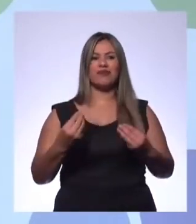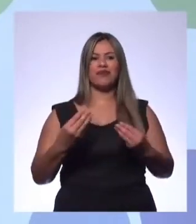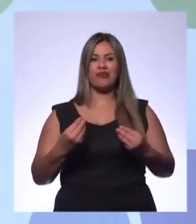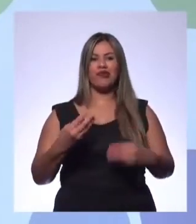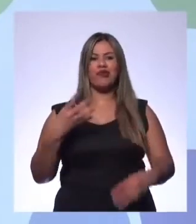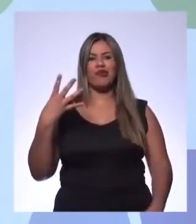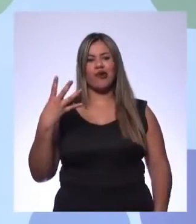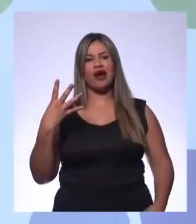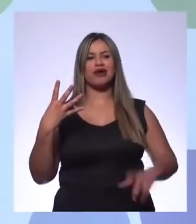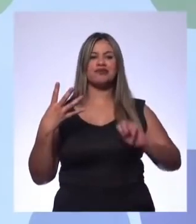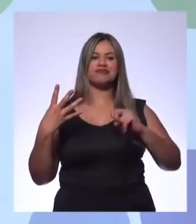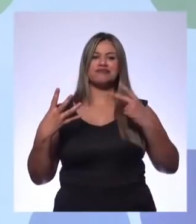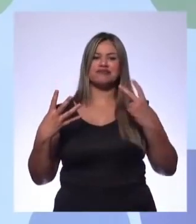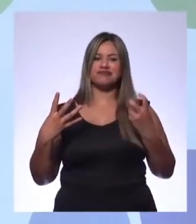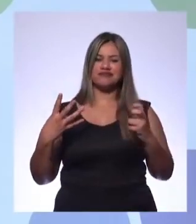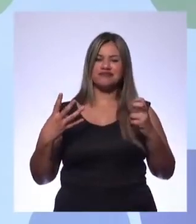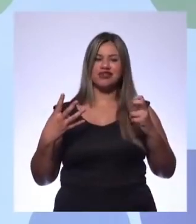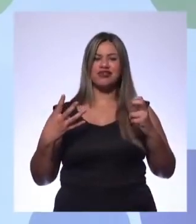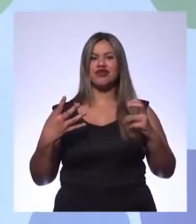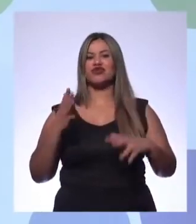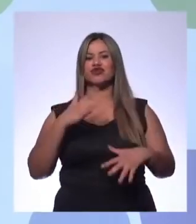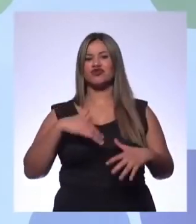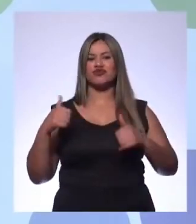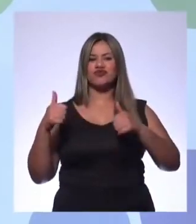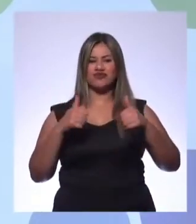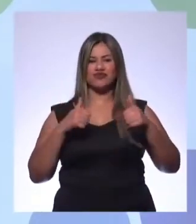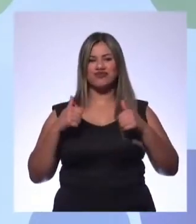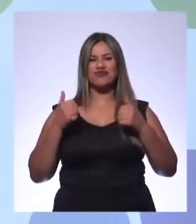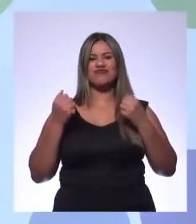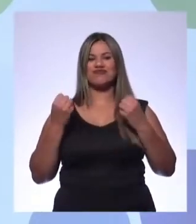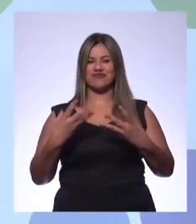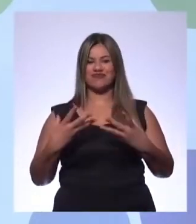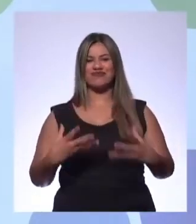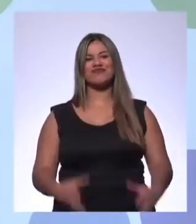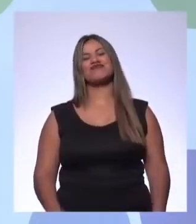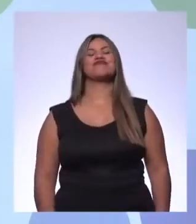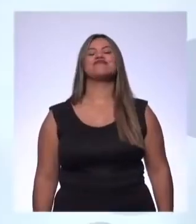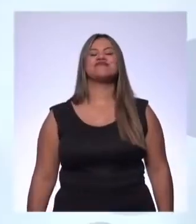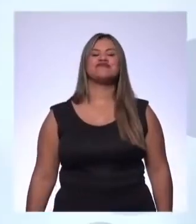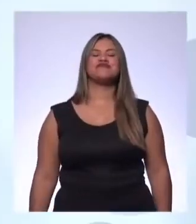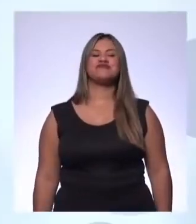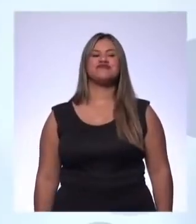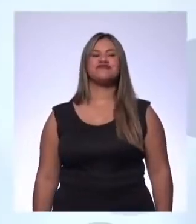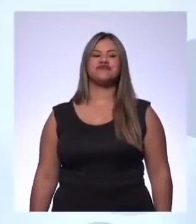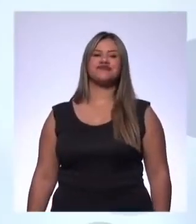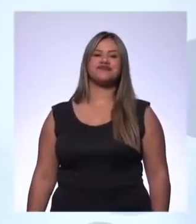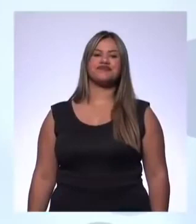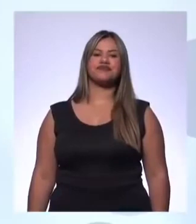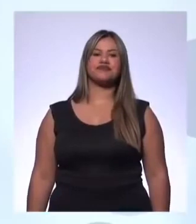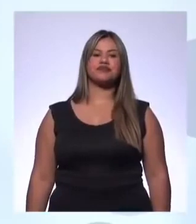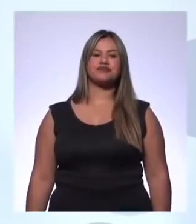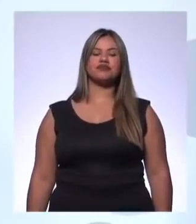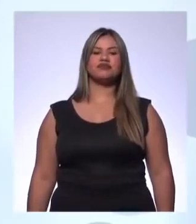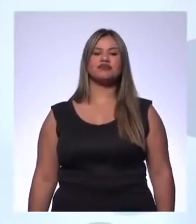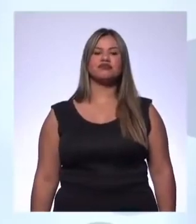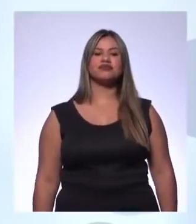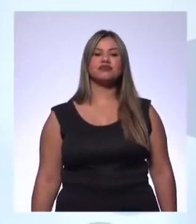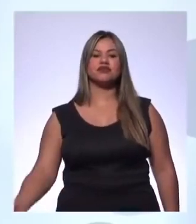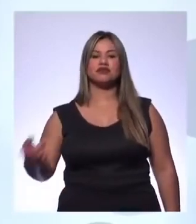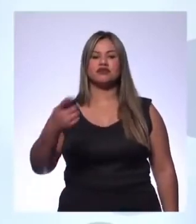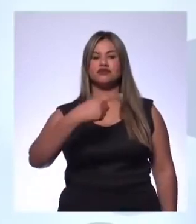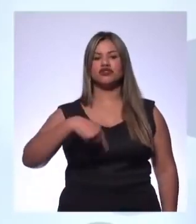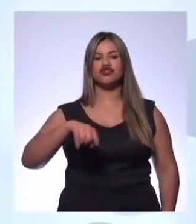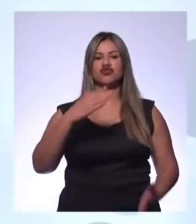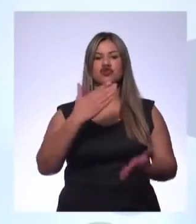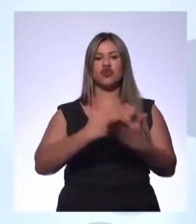mas todas elas de qualidade e tal. A gente espera a sua participação, tá legal? Muito bem, meus queridos. Então, a gente sempre começa